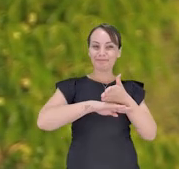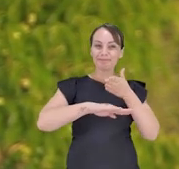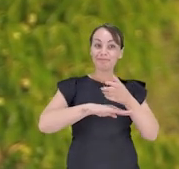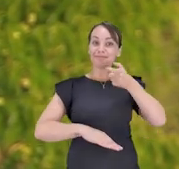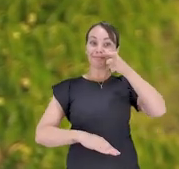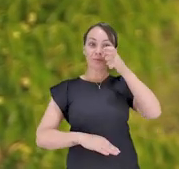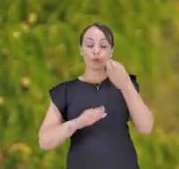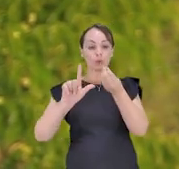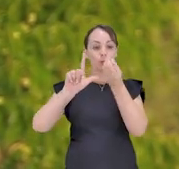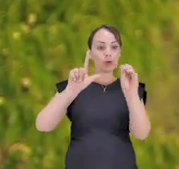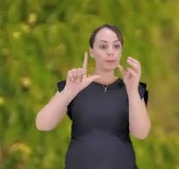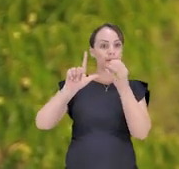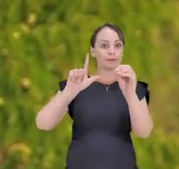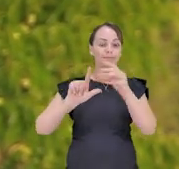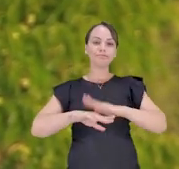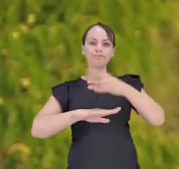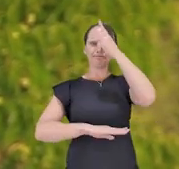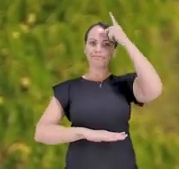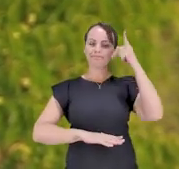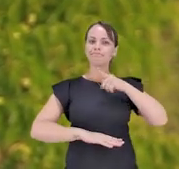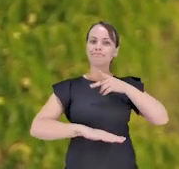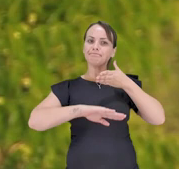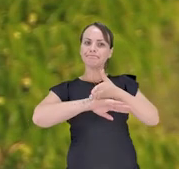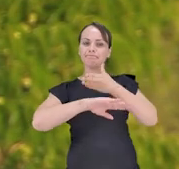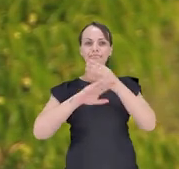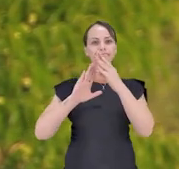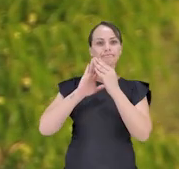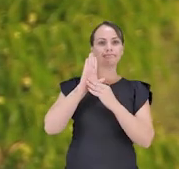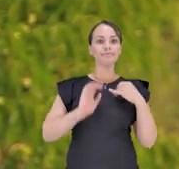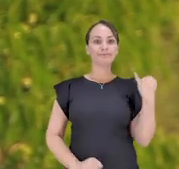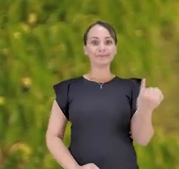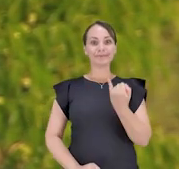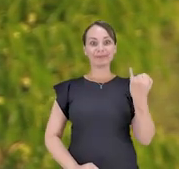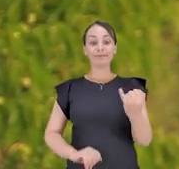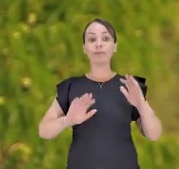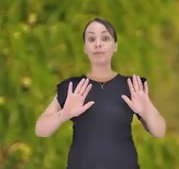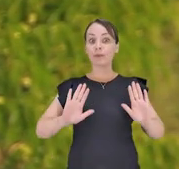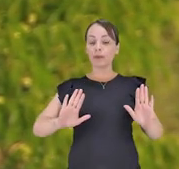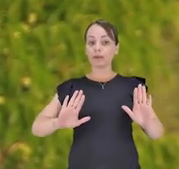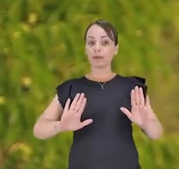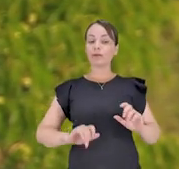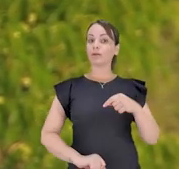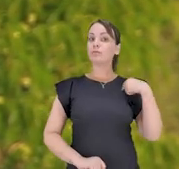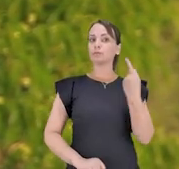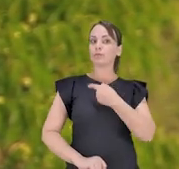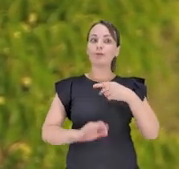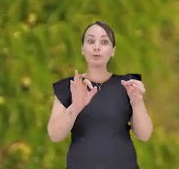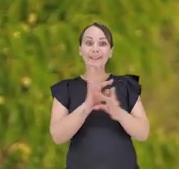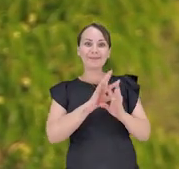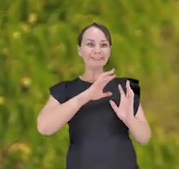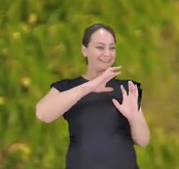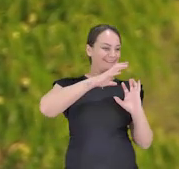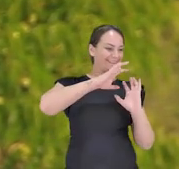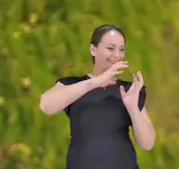Compartilhe essa iniciativa para que mais pessoas tenham acesso ao conteúdo que é tão importante. Mas, logicamente, a gente vai terminar com